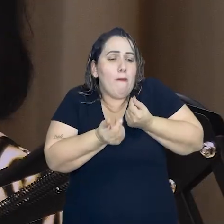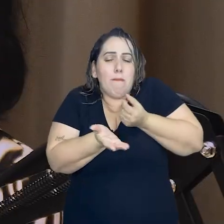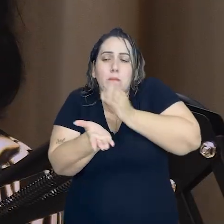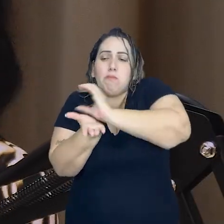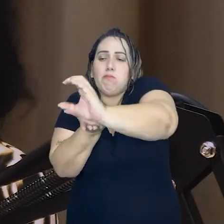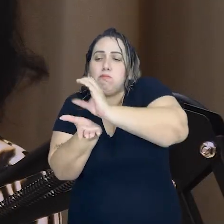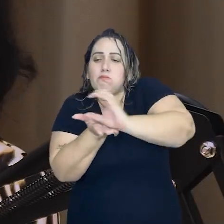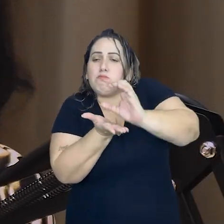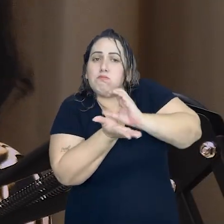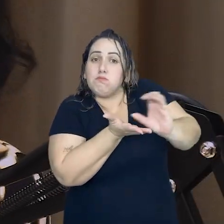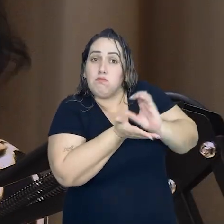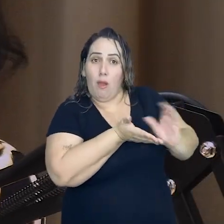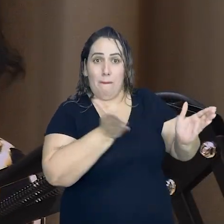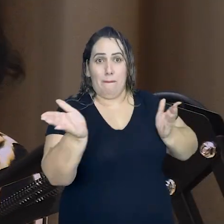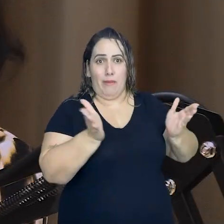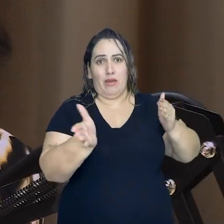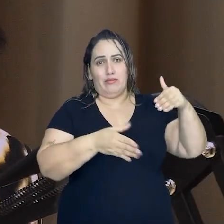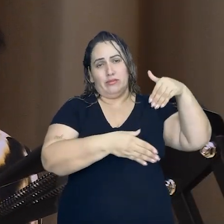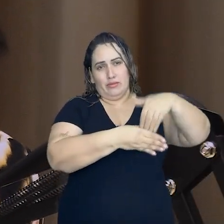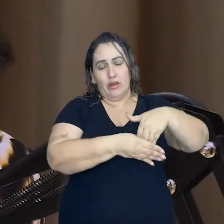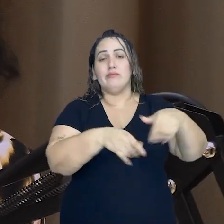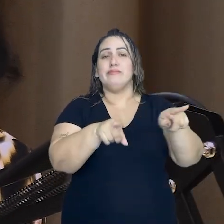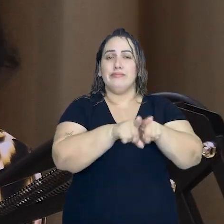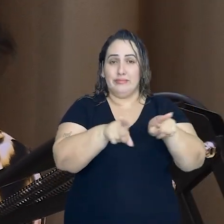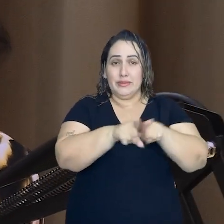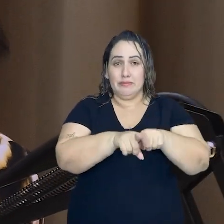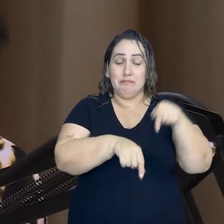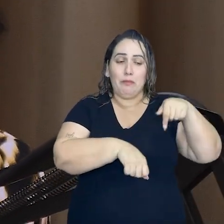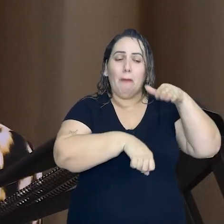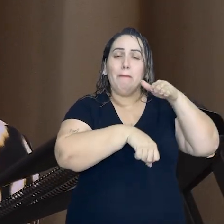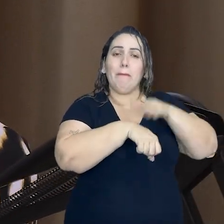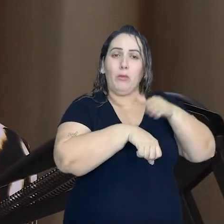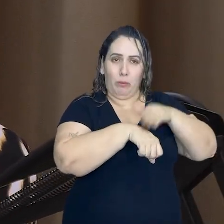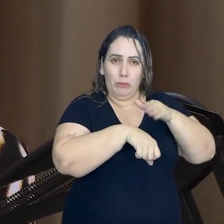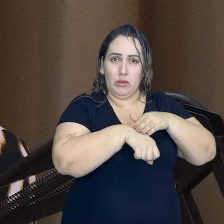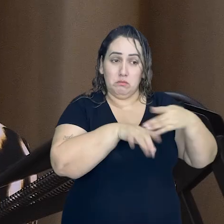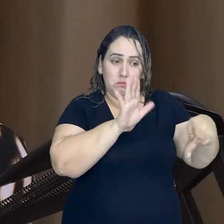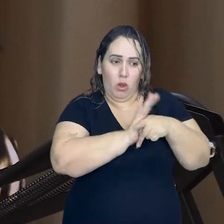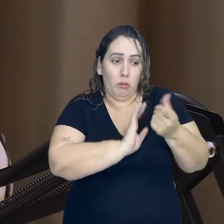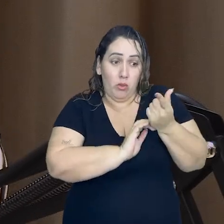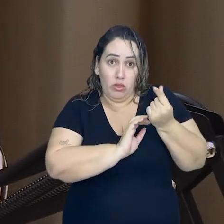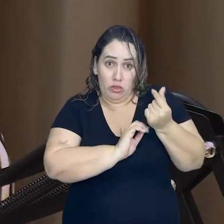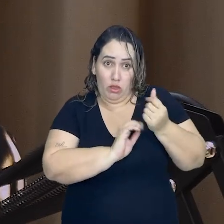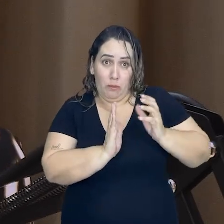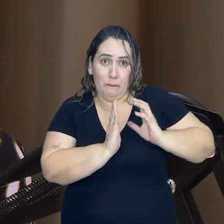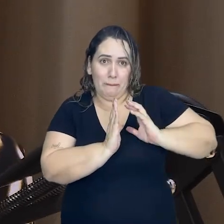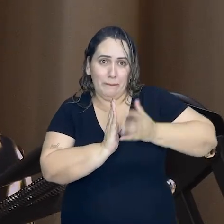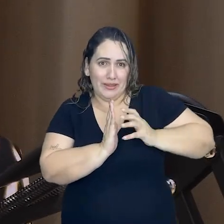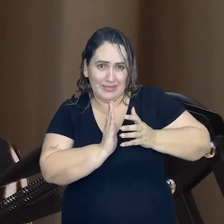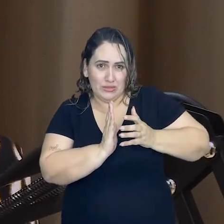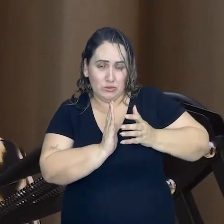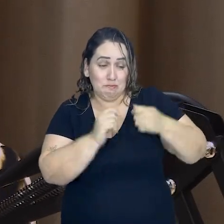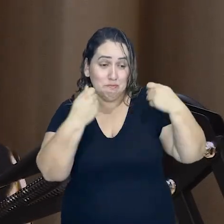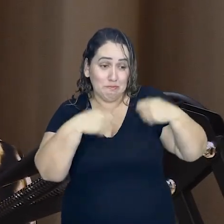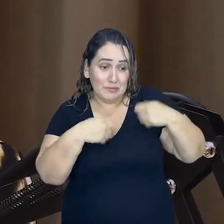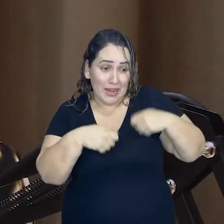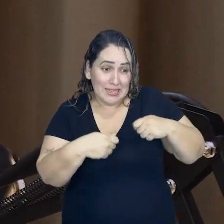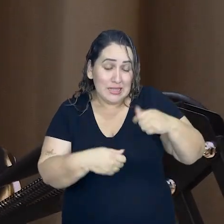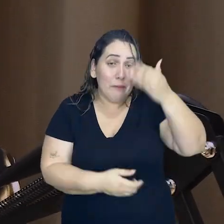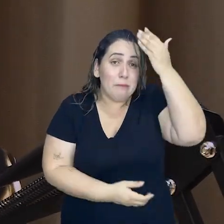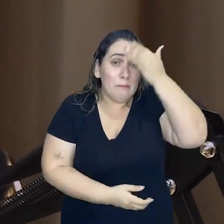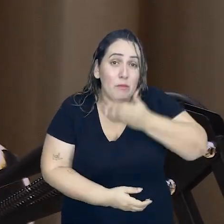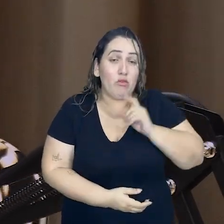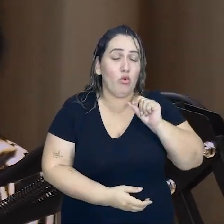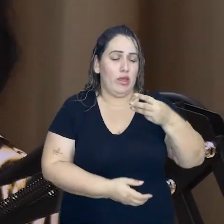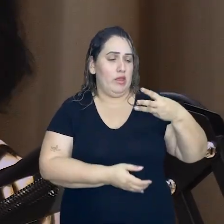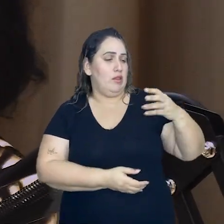recebeu, nas eleições. E neste dinheiro do partido nas eleições, ele tem que somar